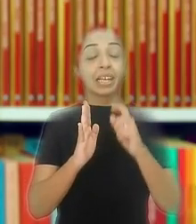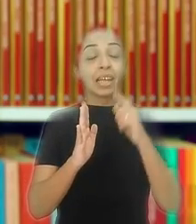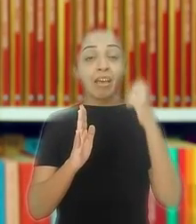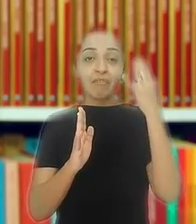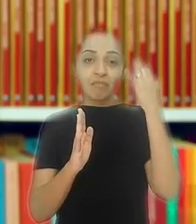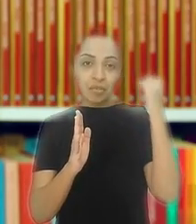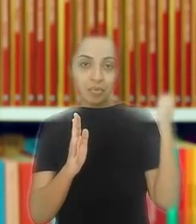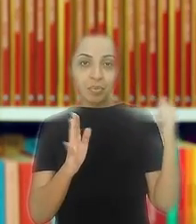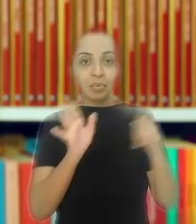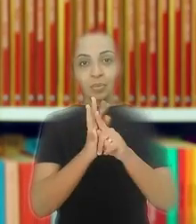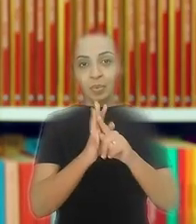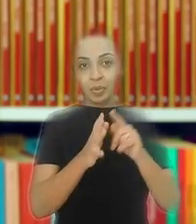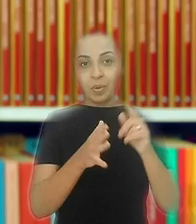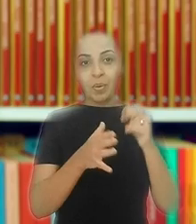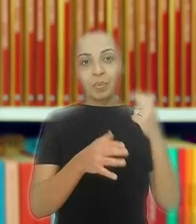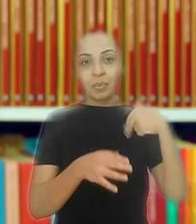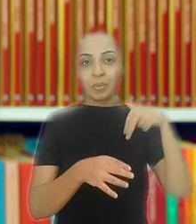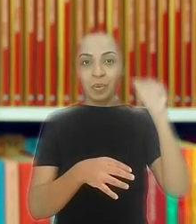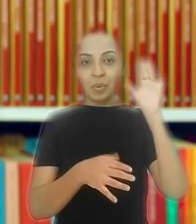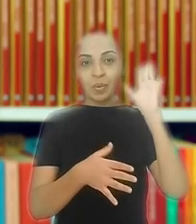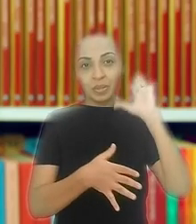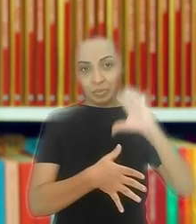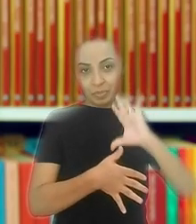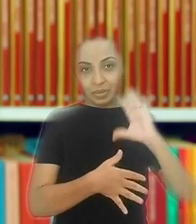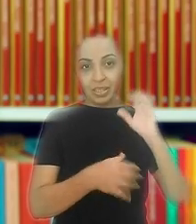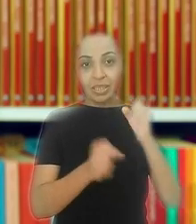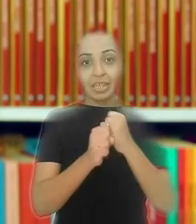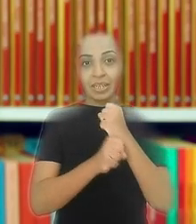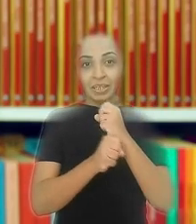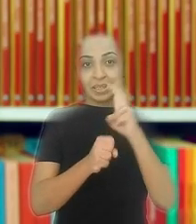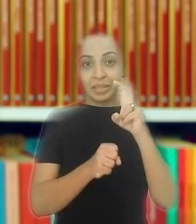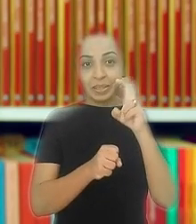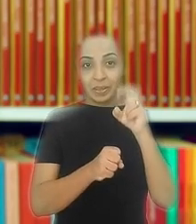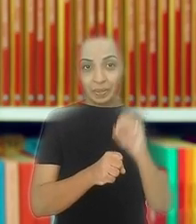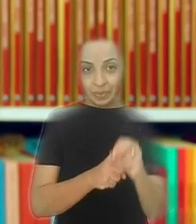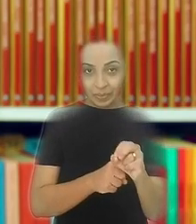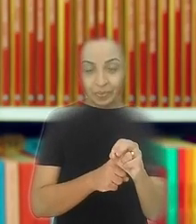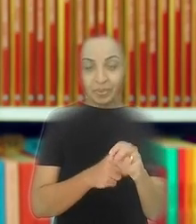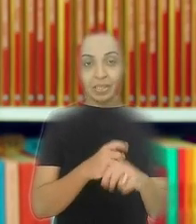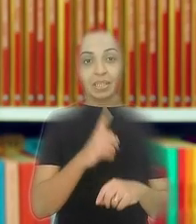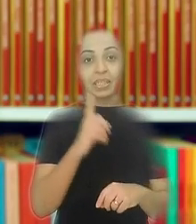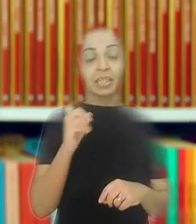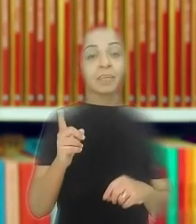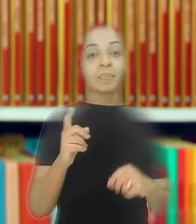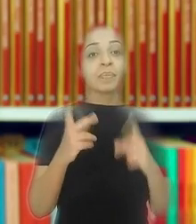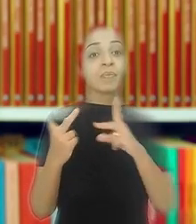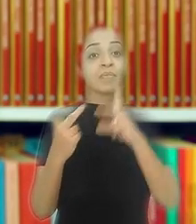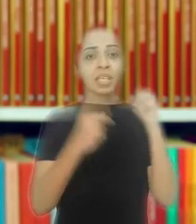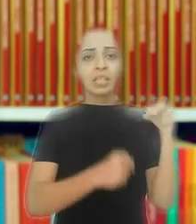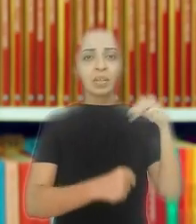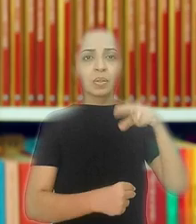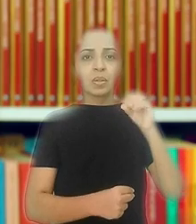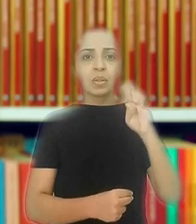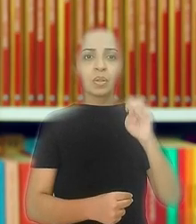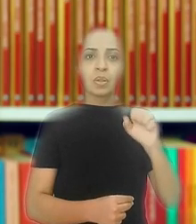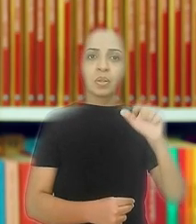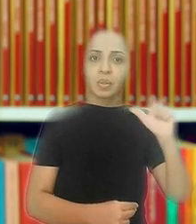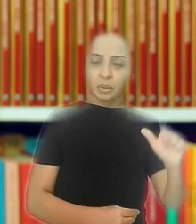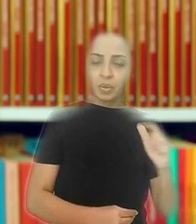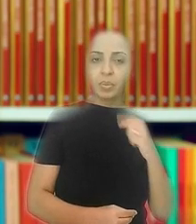que é considerado um grande clássico norte-americano lançado nos anos 50 pelo vencedor do Nobel né o Sol Belo ganhou Nobel